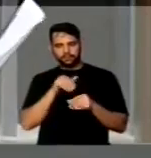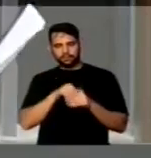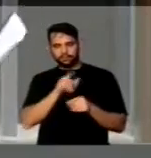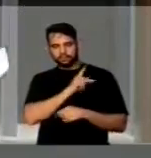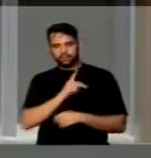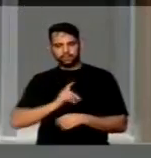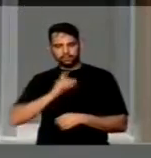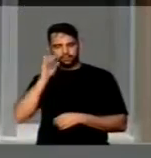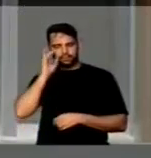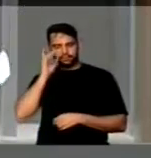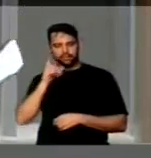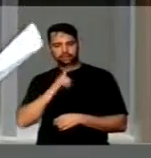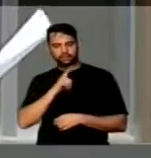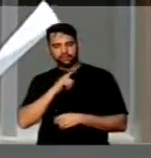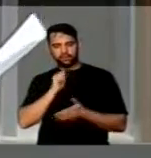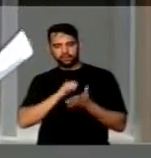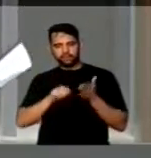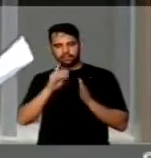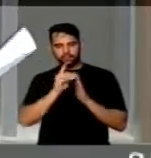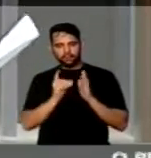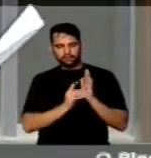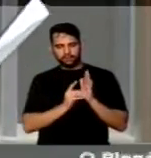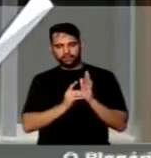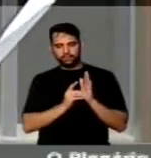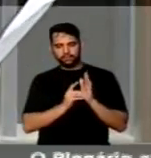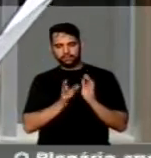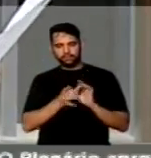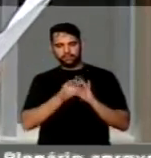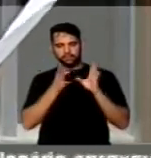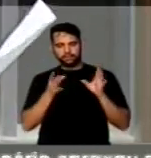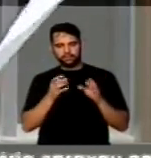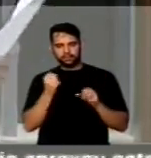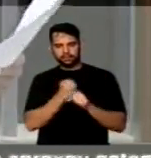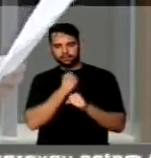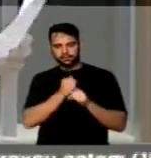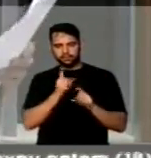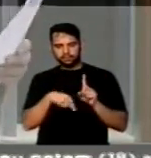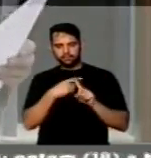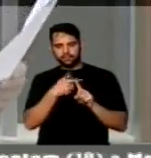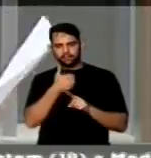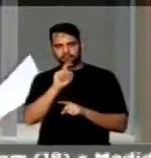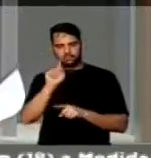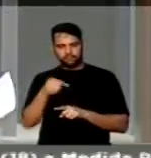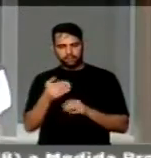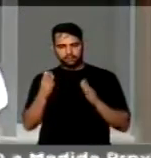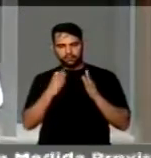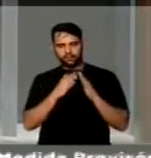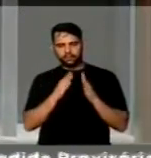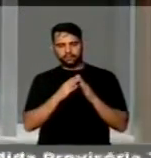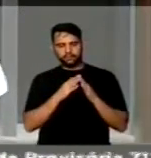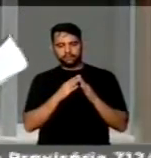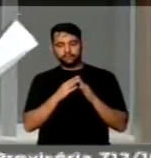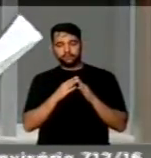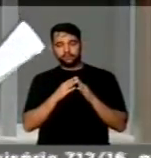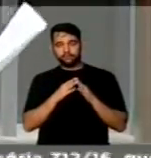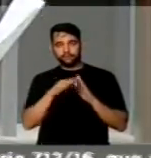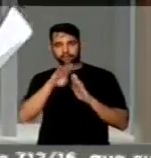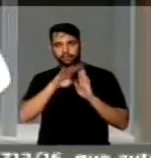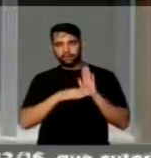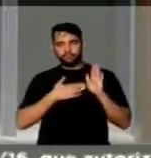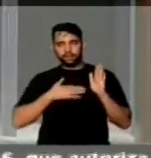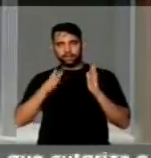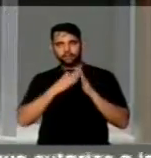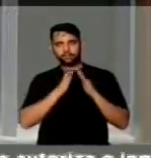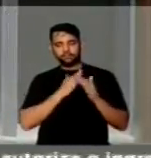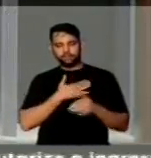A presidente Dilma Rousseff assinou um decreto autorizando a construção de mais de 12 mil casas né, para o programa Minha